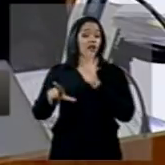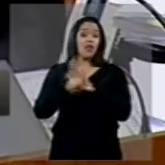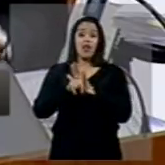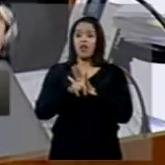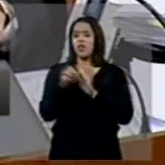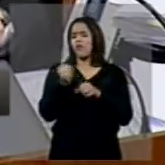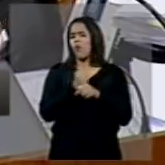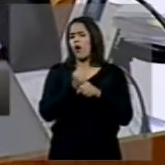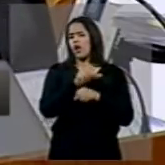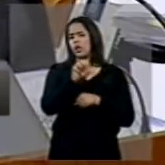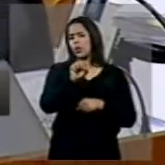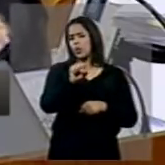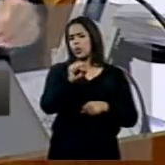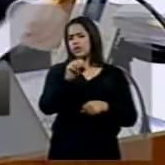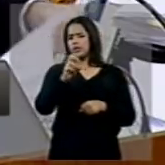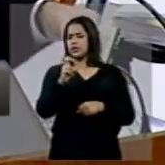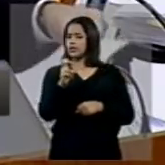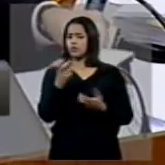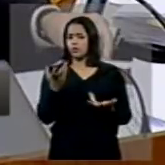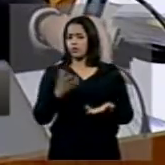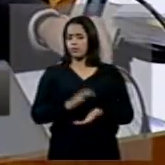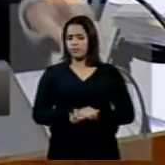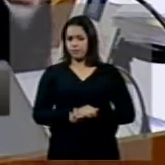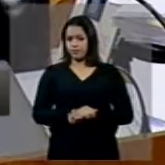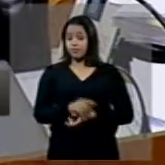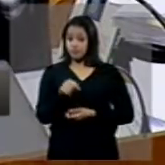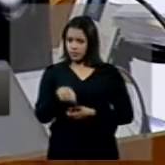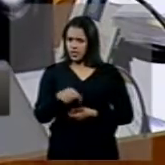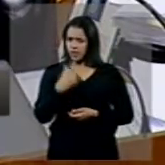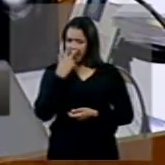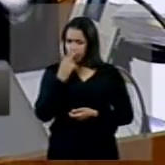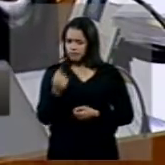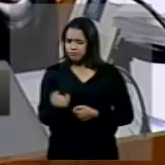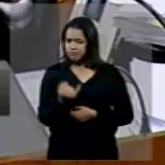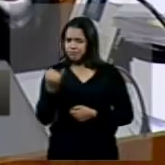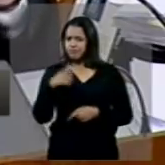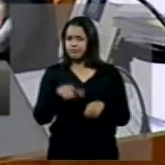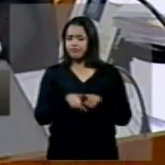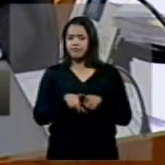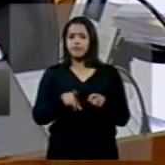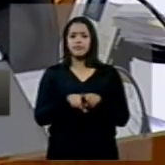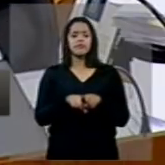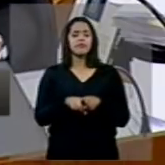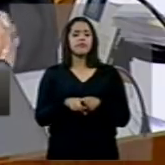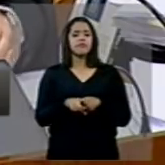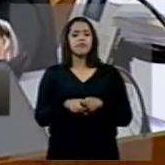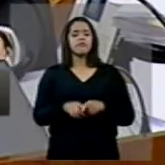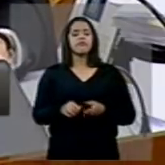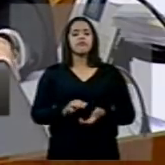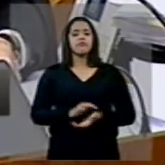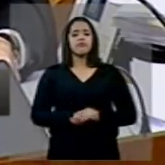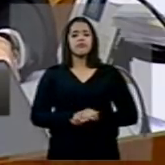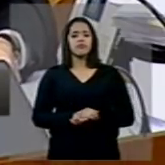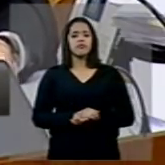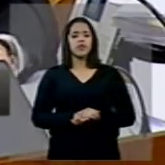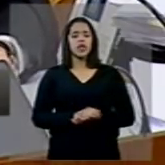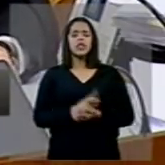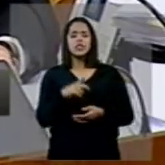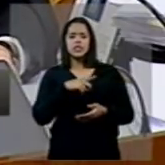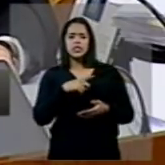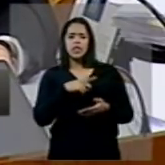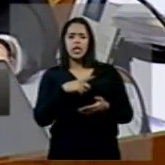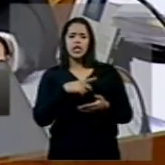1985. Aqui, e também me parece importante, foi consignado no parecer